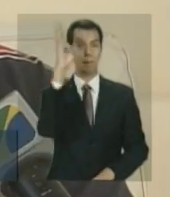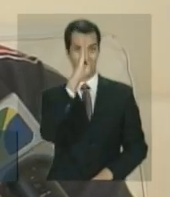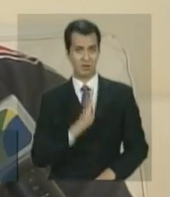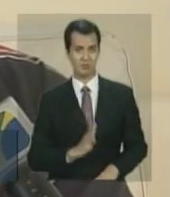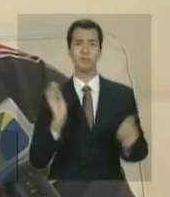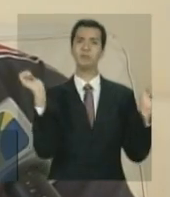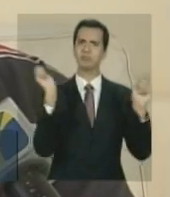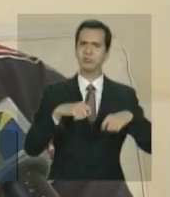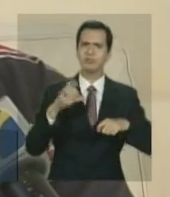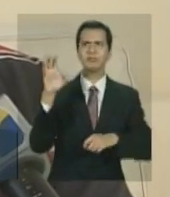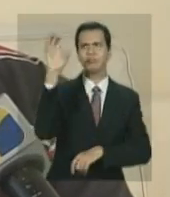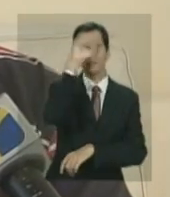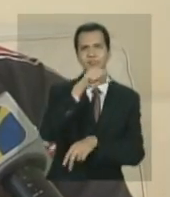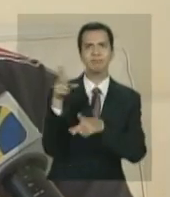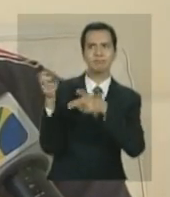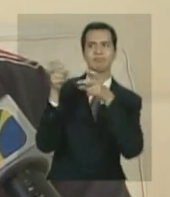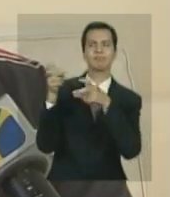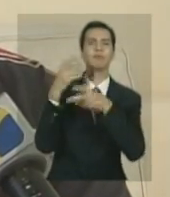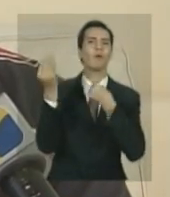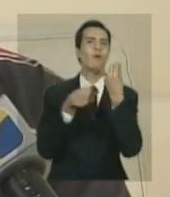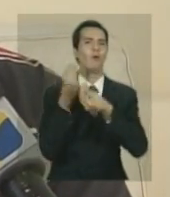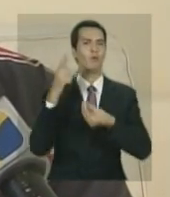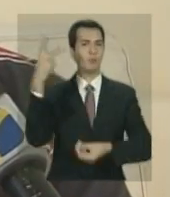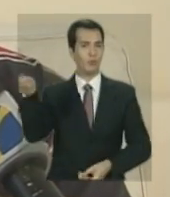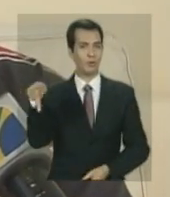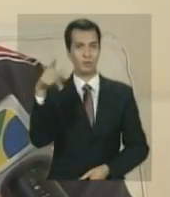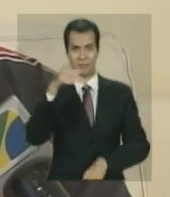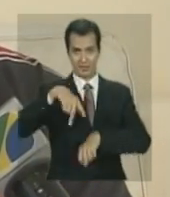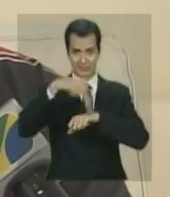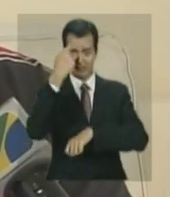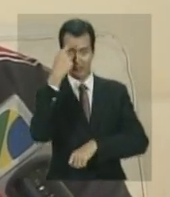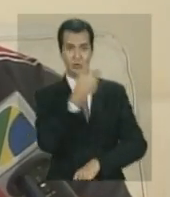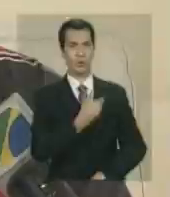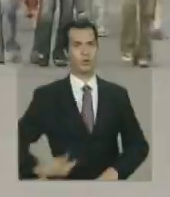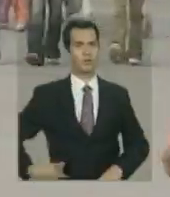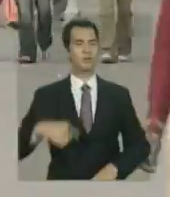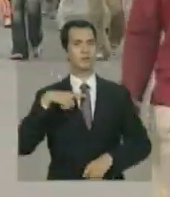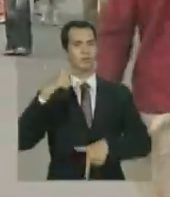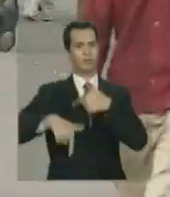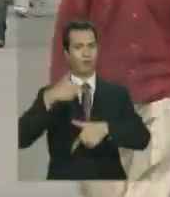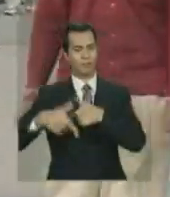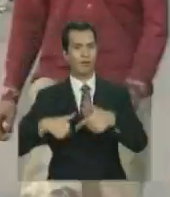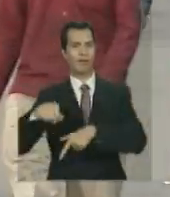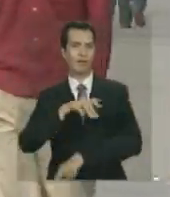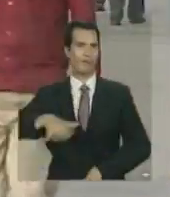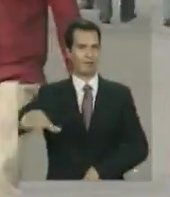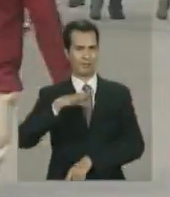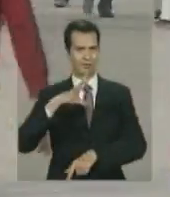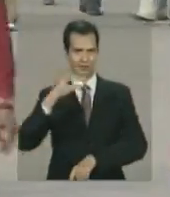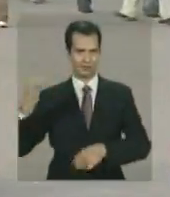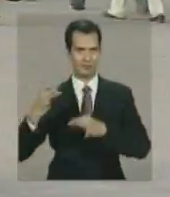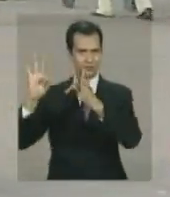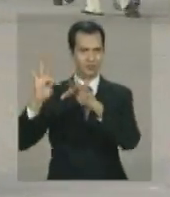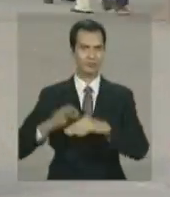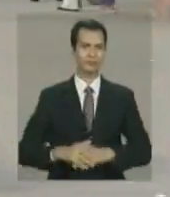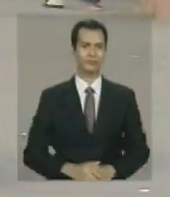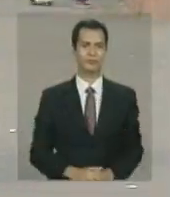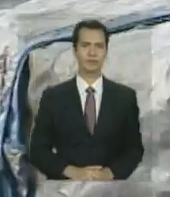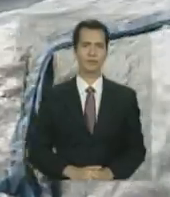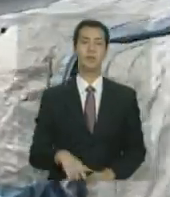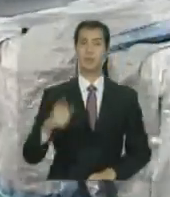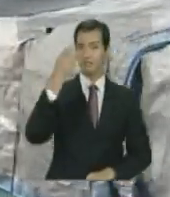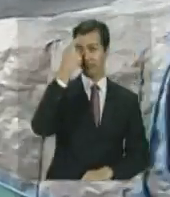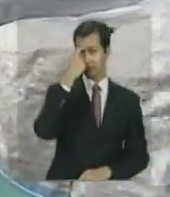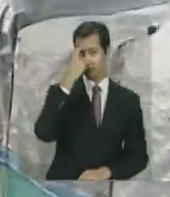conhecer melhor como o governo indiano está desenvolvendo as suas atividades nessa área. Geograficamente extensos, com diversidades